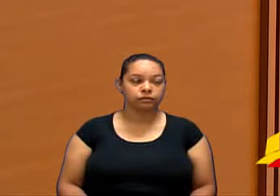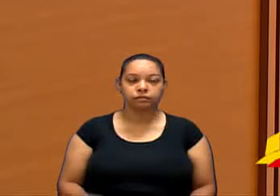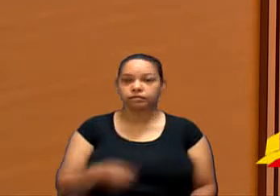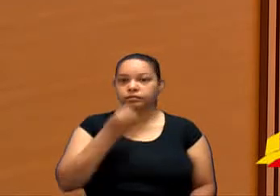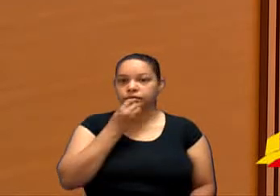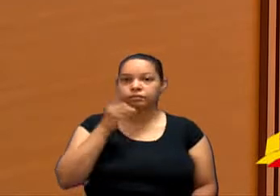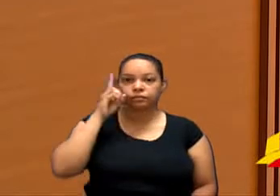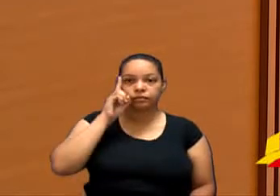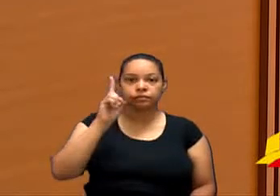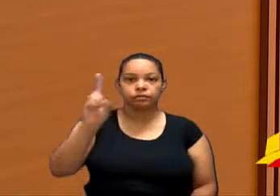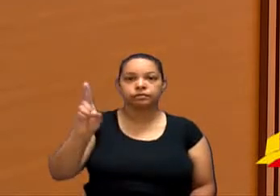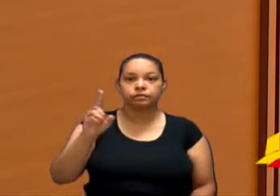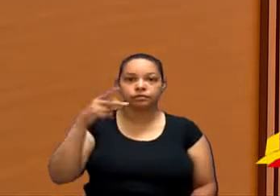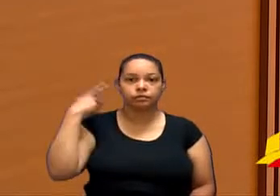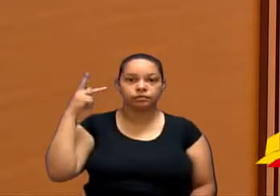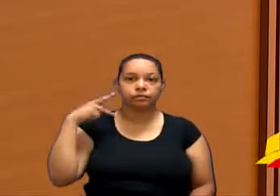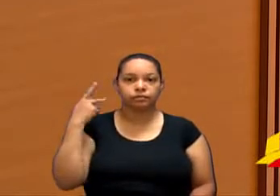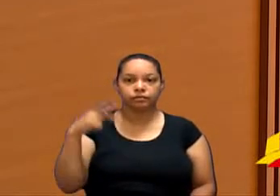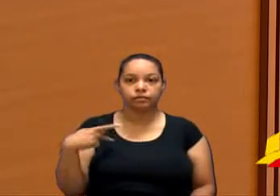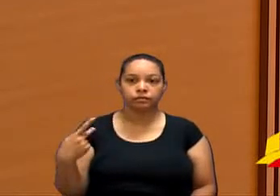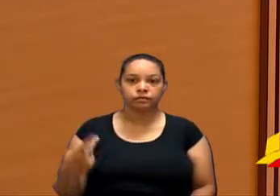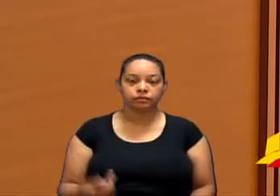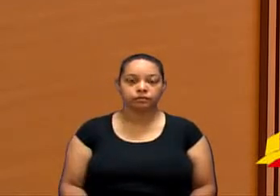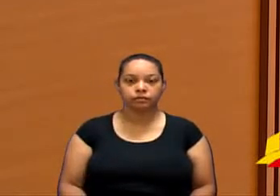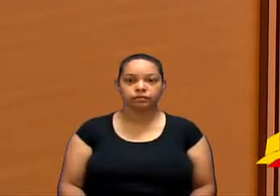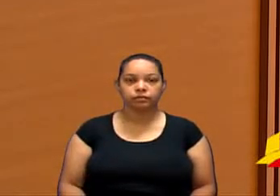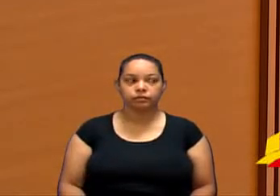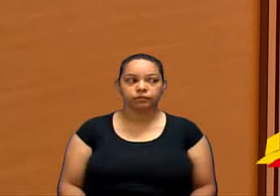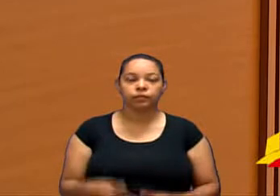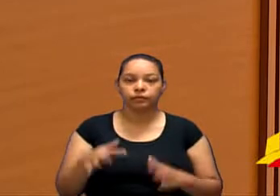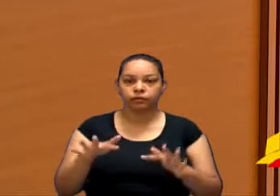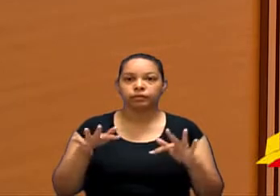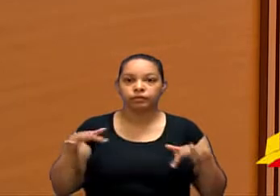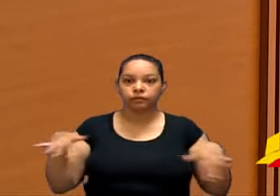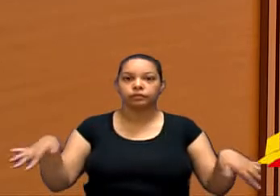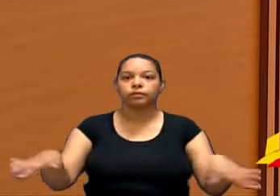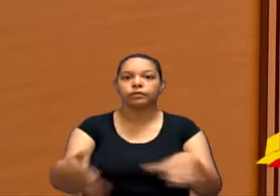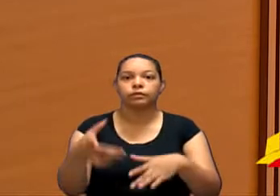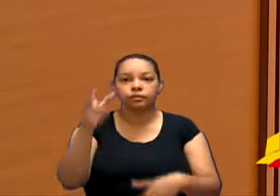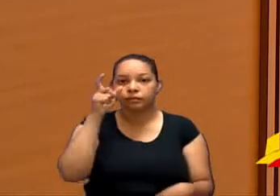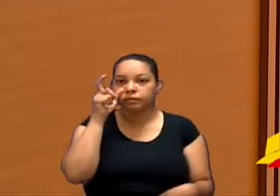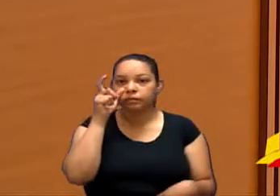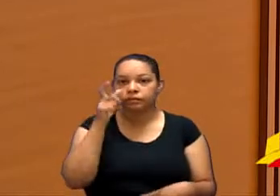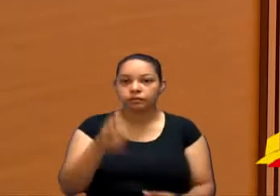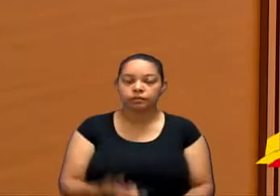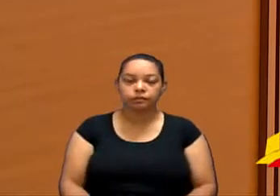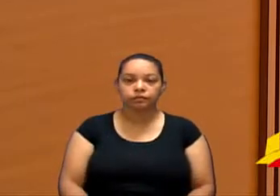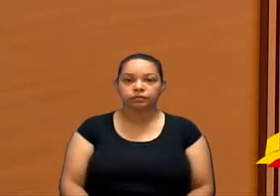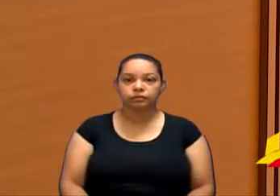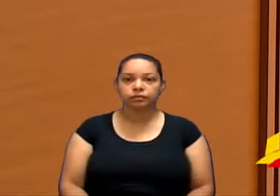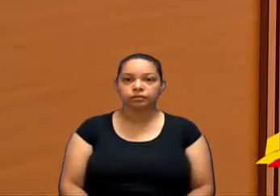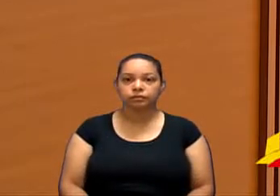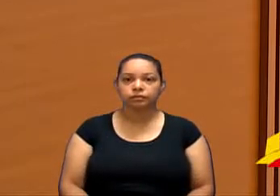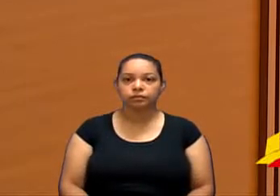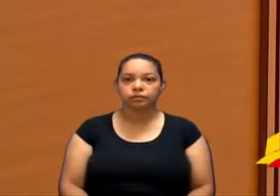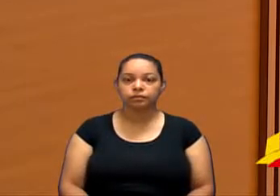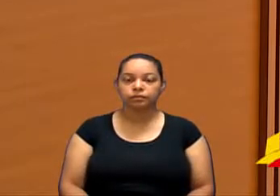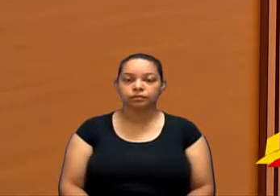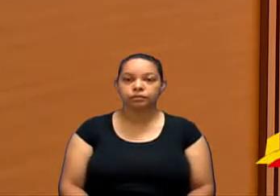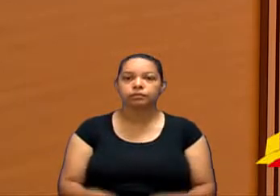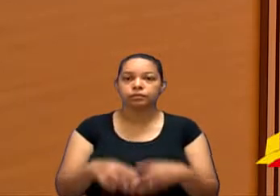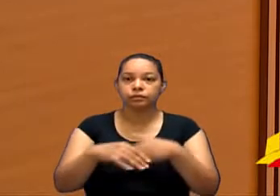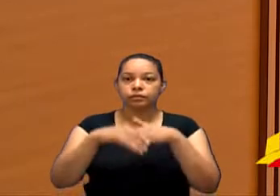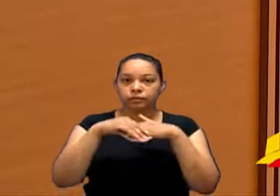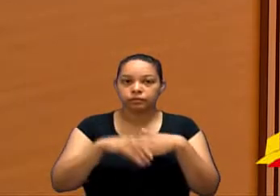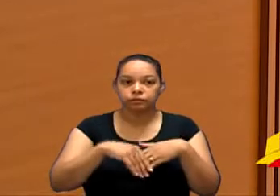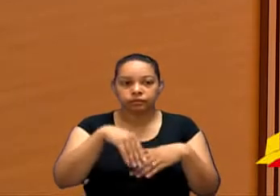Bom dia senhores vereadores vereadores mais uma vez a todos que acompanham na nossa galeria imprensa é também cumprimento